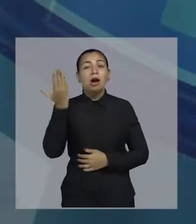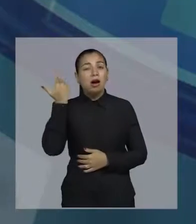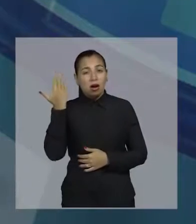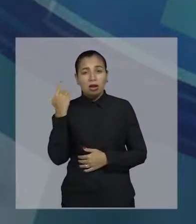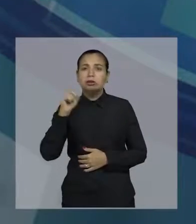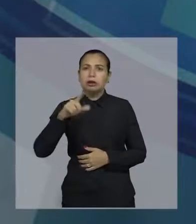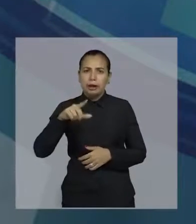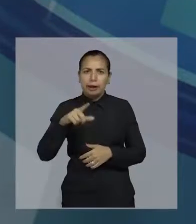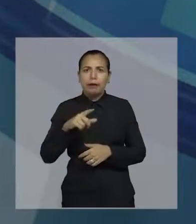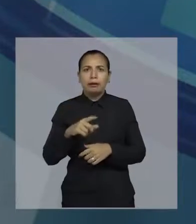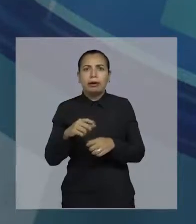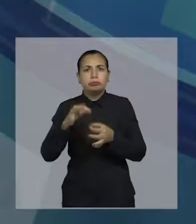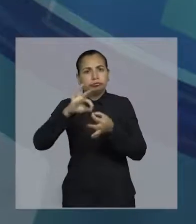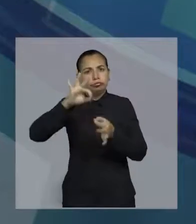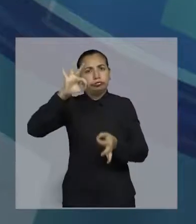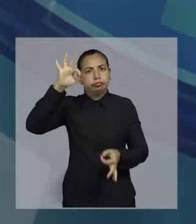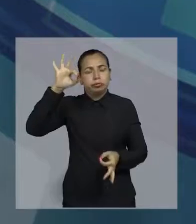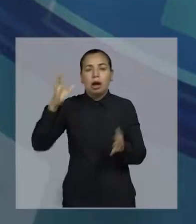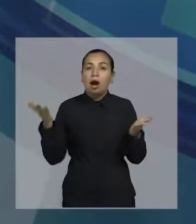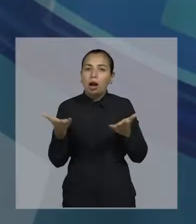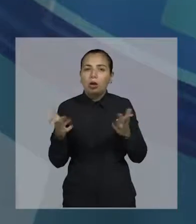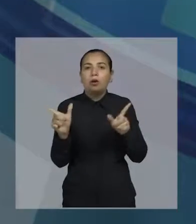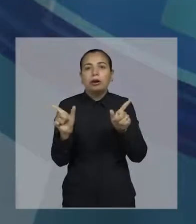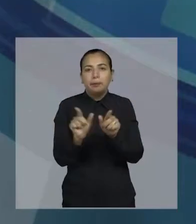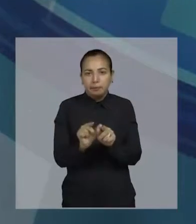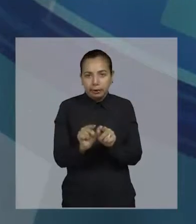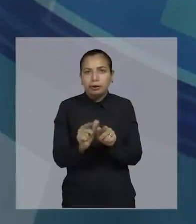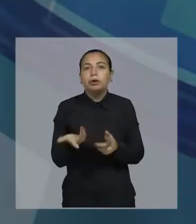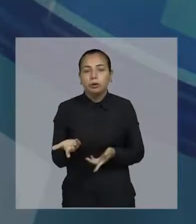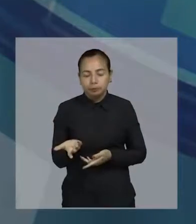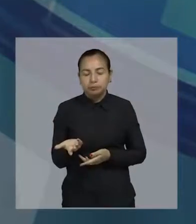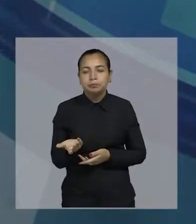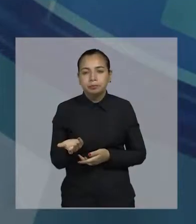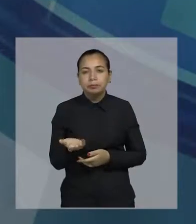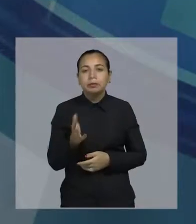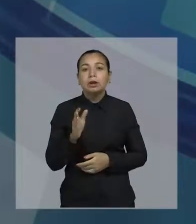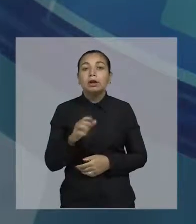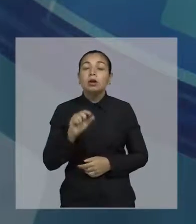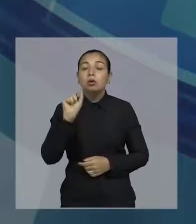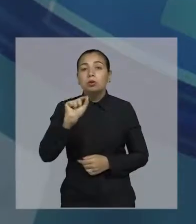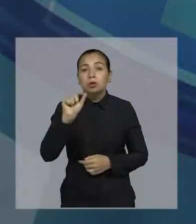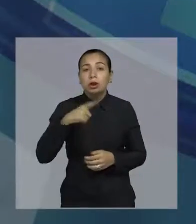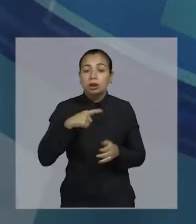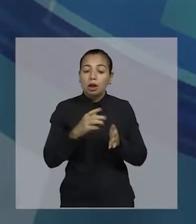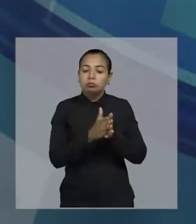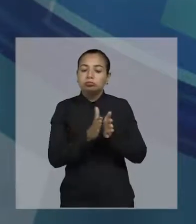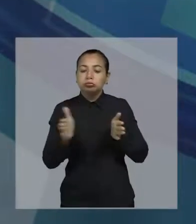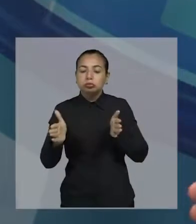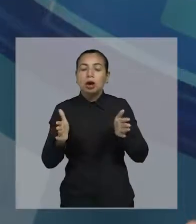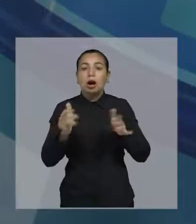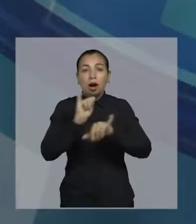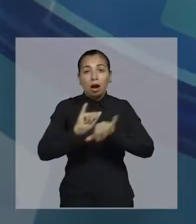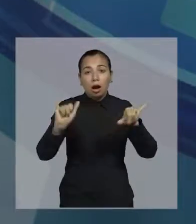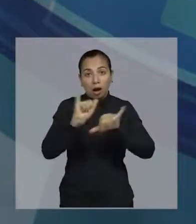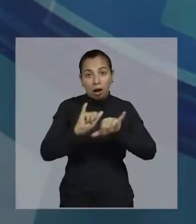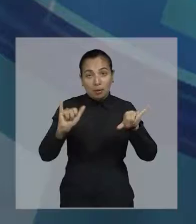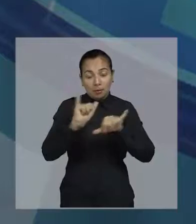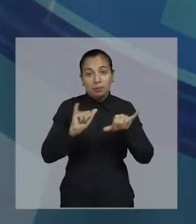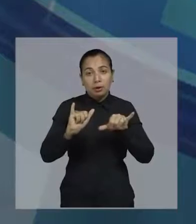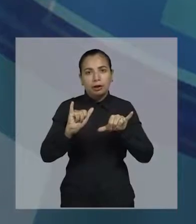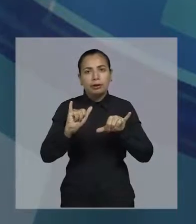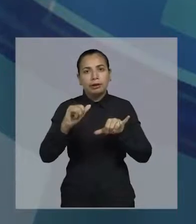Tanto o tempo de exposição na televisão a cada dia, como o período de campanha via televisão está muito mais